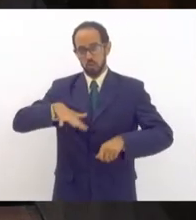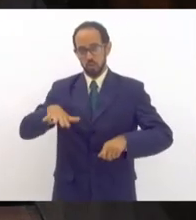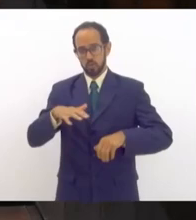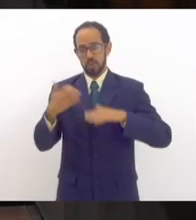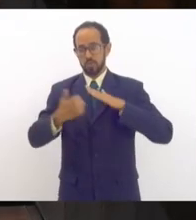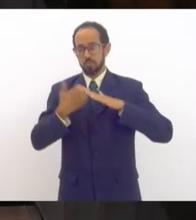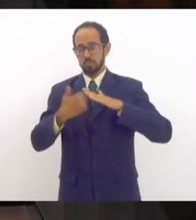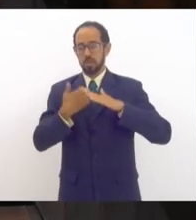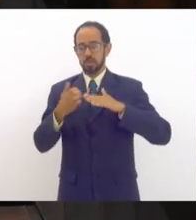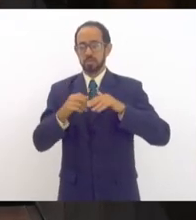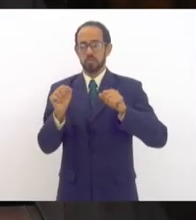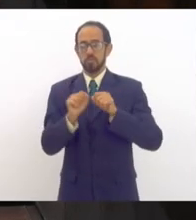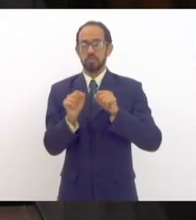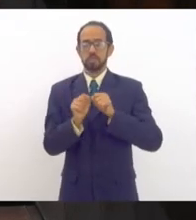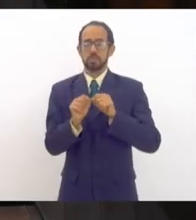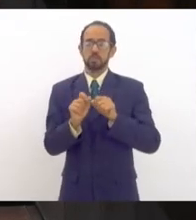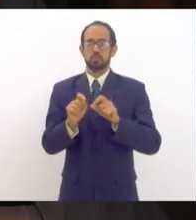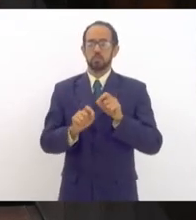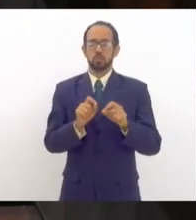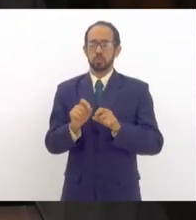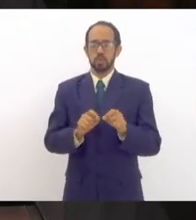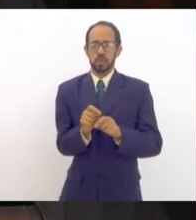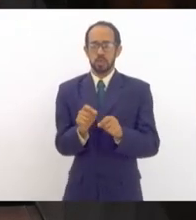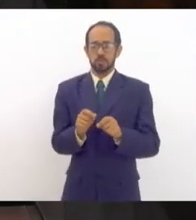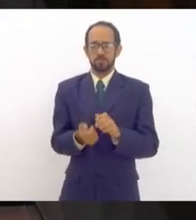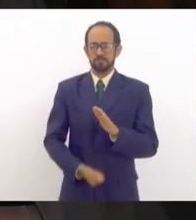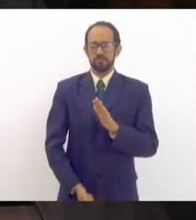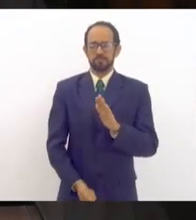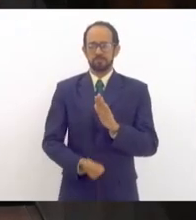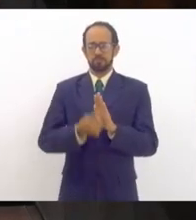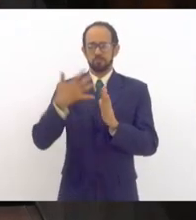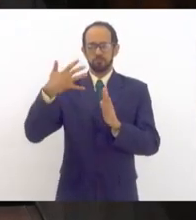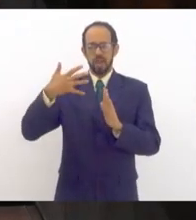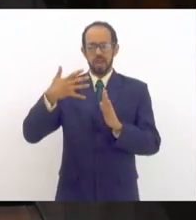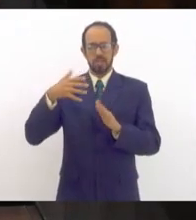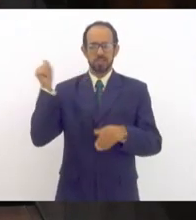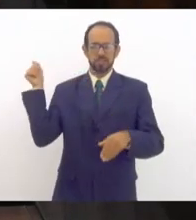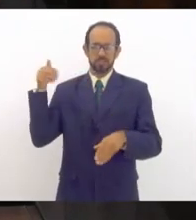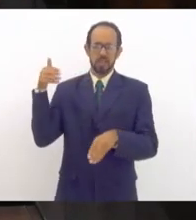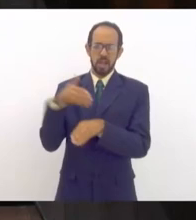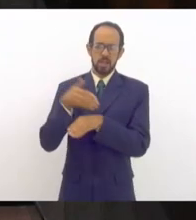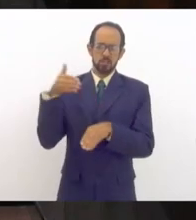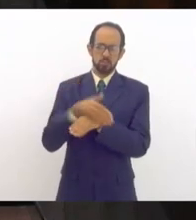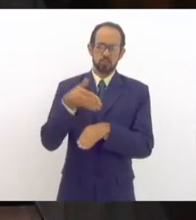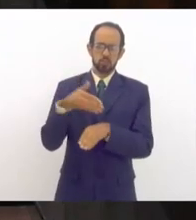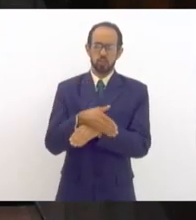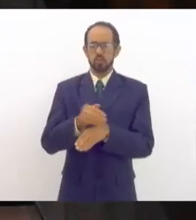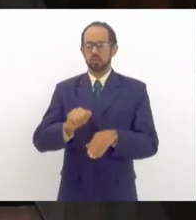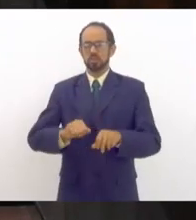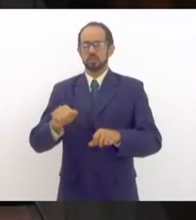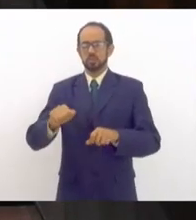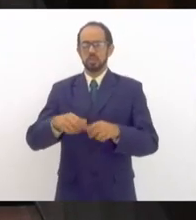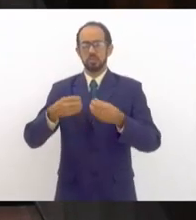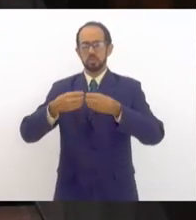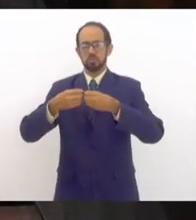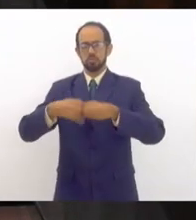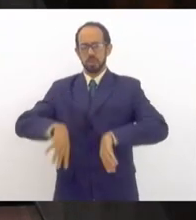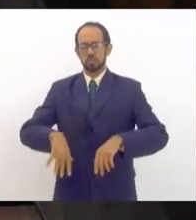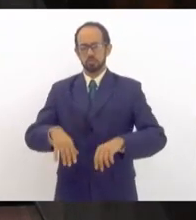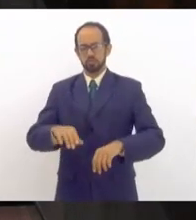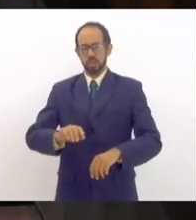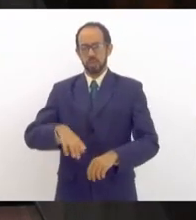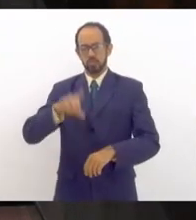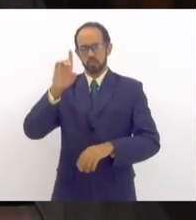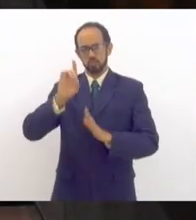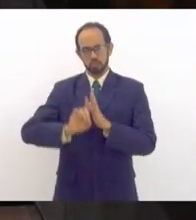vem cometendo uma porção de intervenções que tem prejudicado muito o direito de